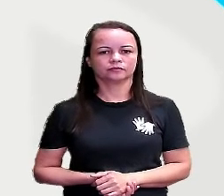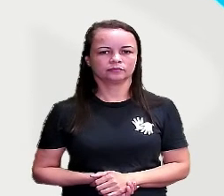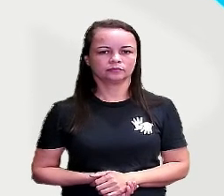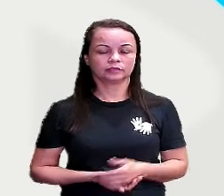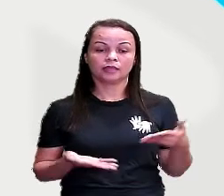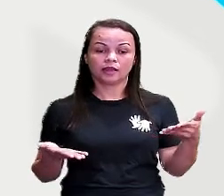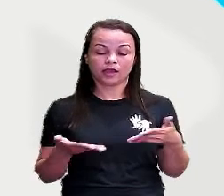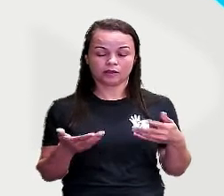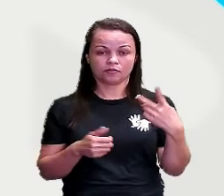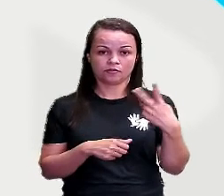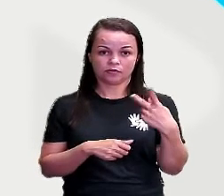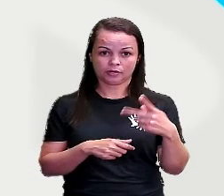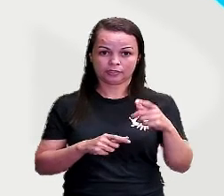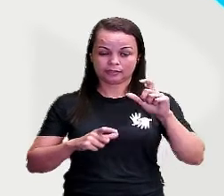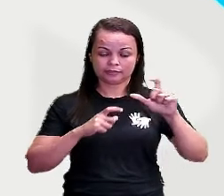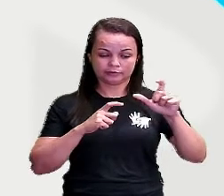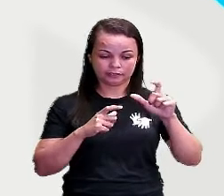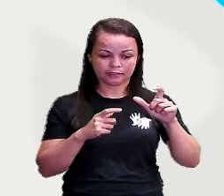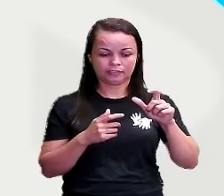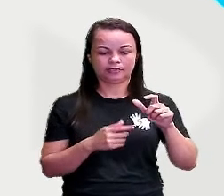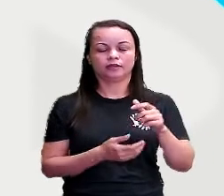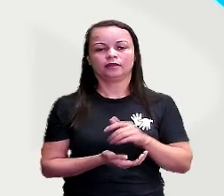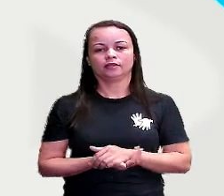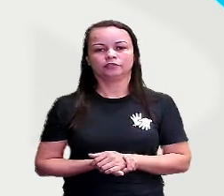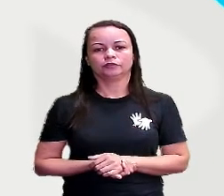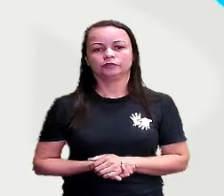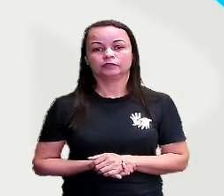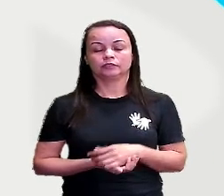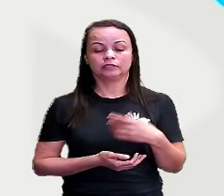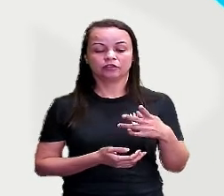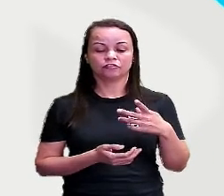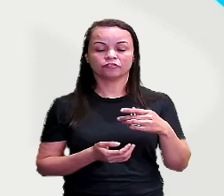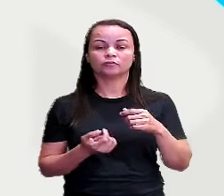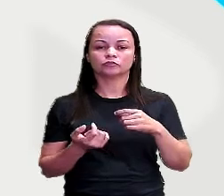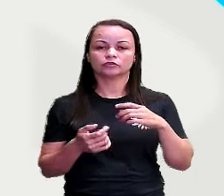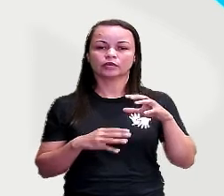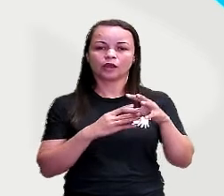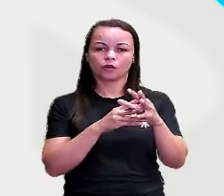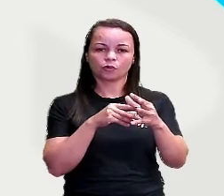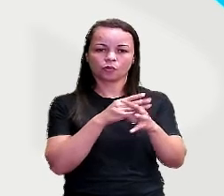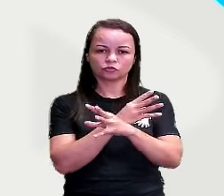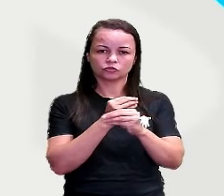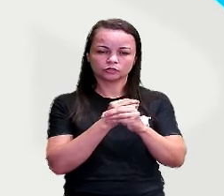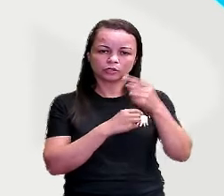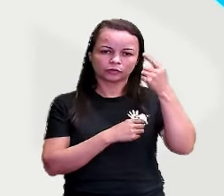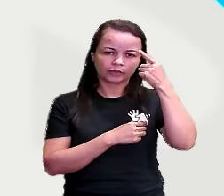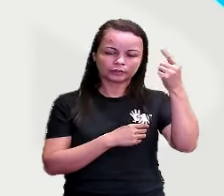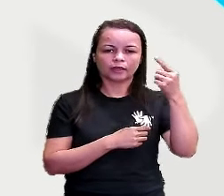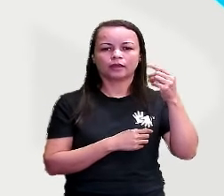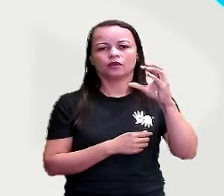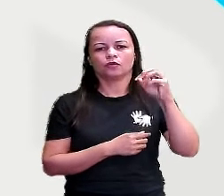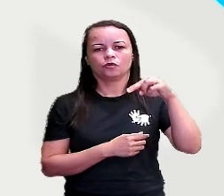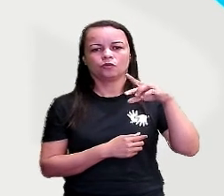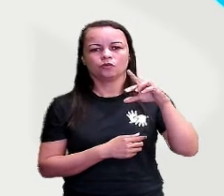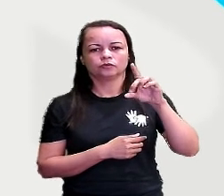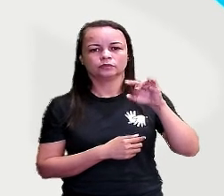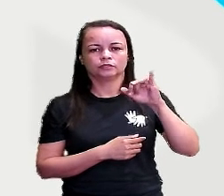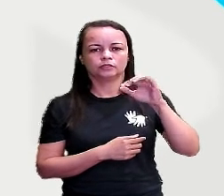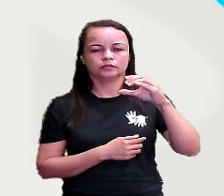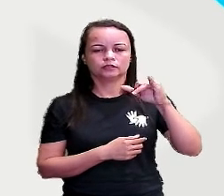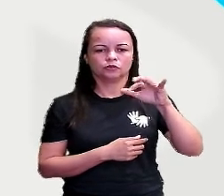Vamos agora ver essa tirinha aí de Garfield e vamos retirar dela uma conjunção que revela uma ideia condicional. Ou seja, para